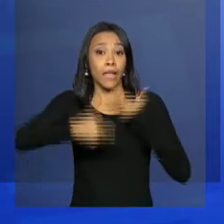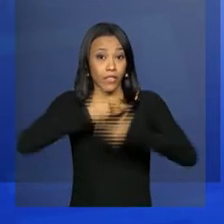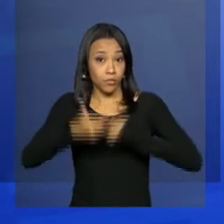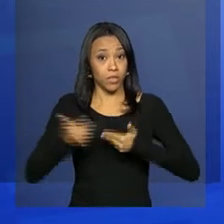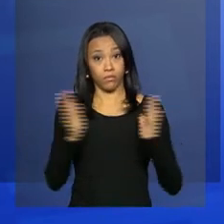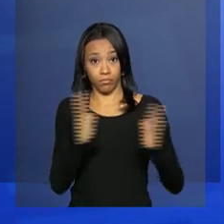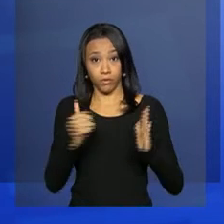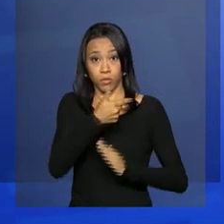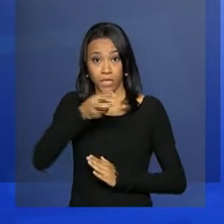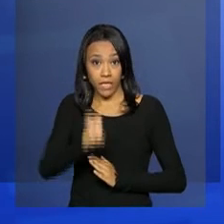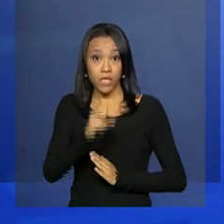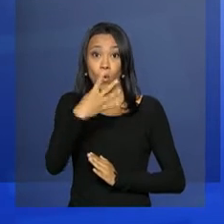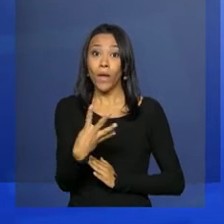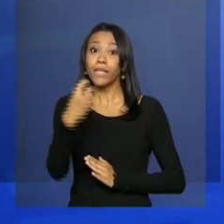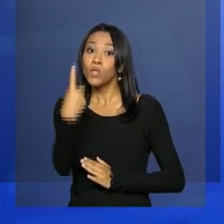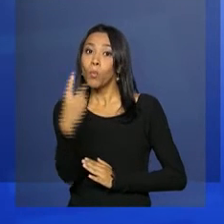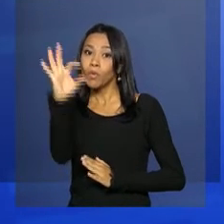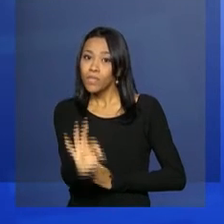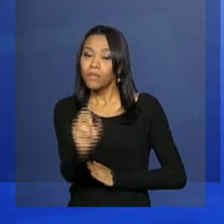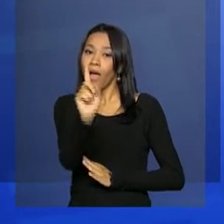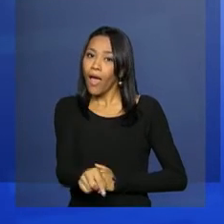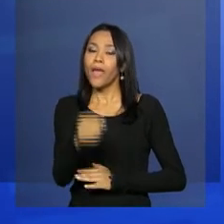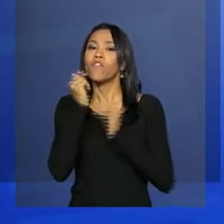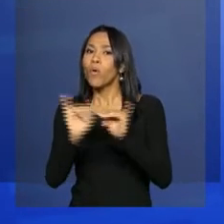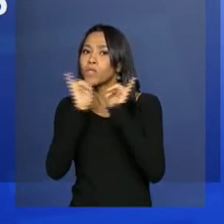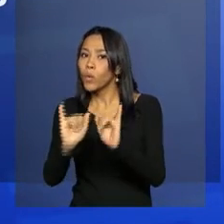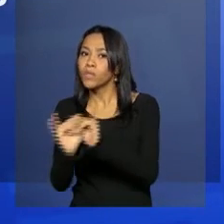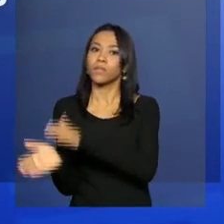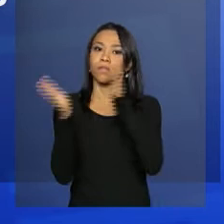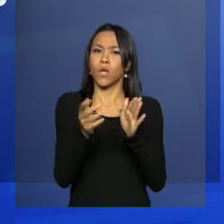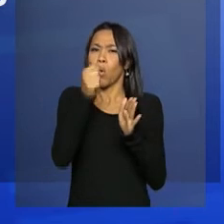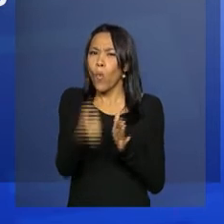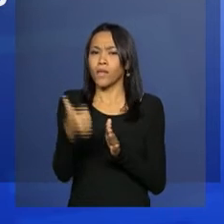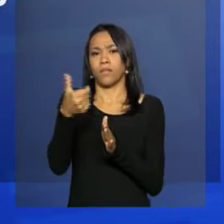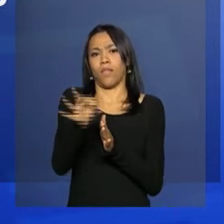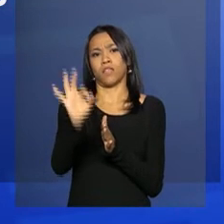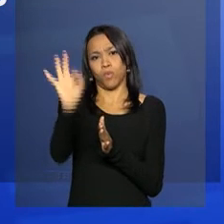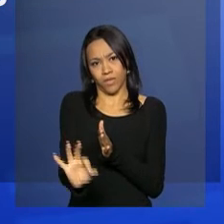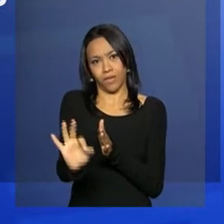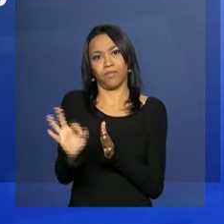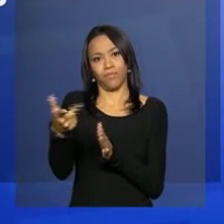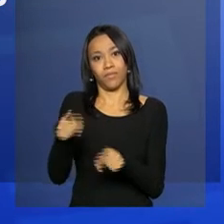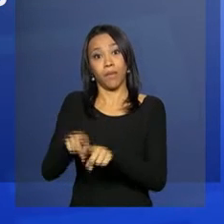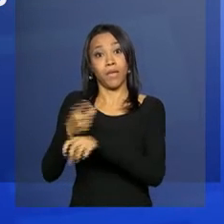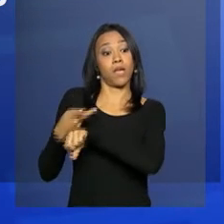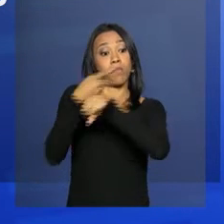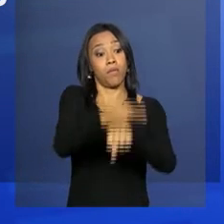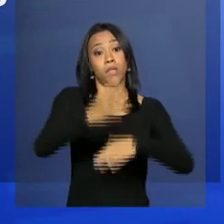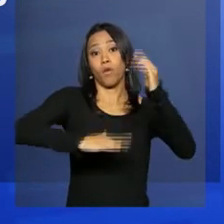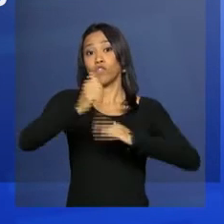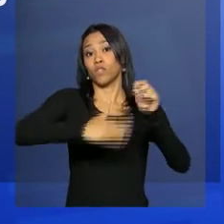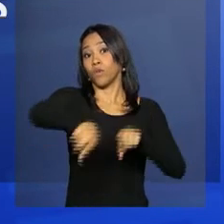2015 41 por cento corresponderam a prestação de informações quase 10% encaminhamentos para serviços especializados